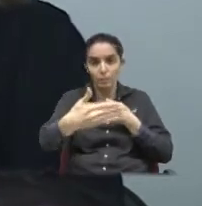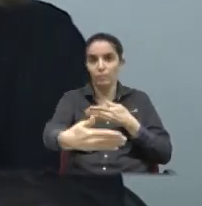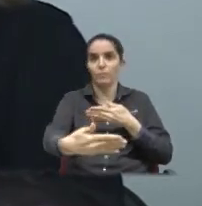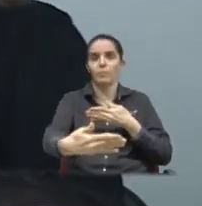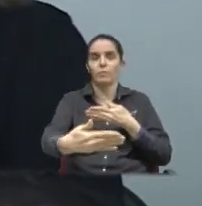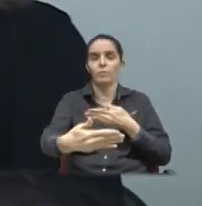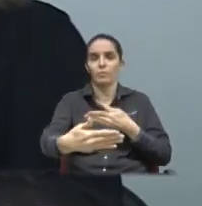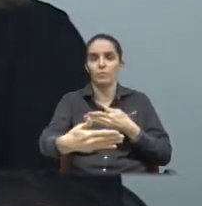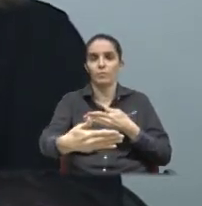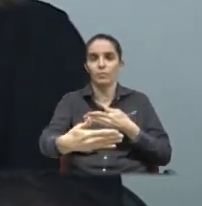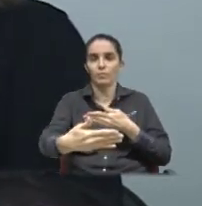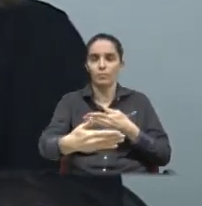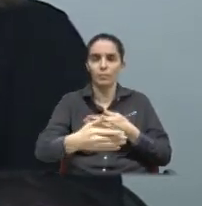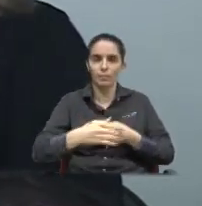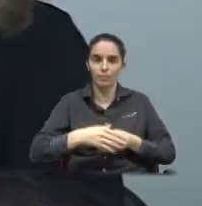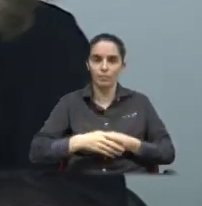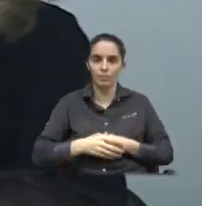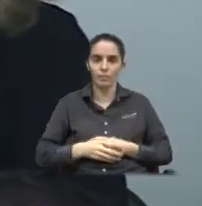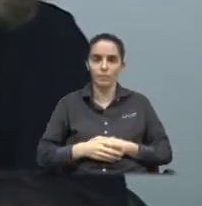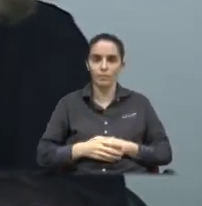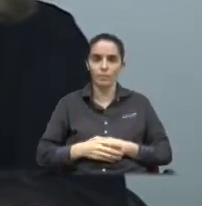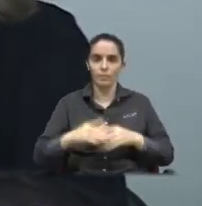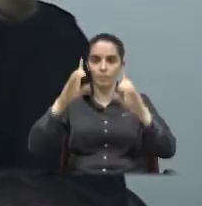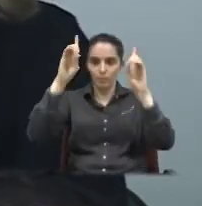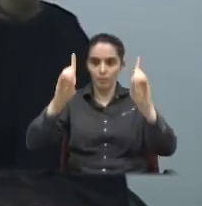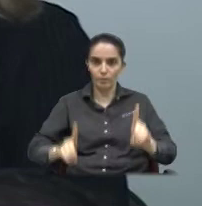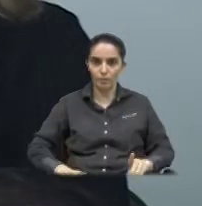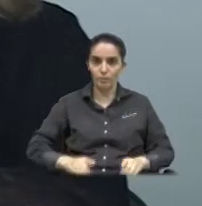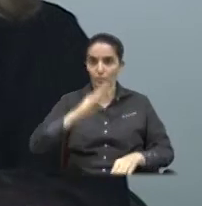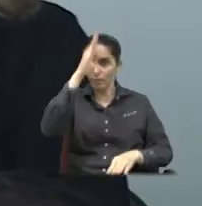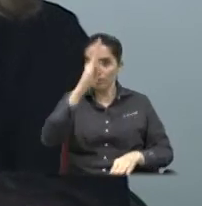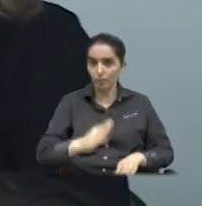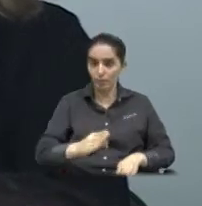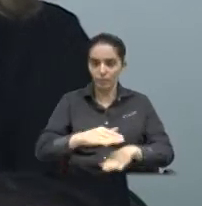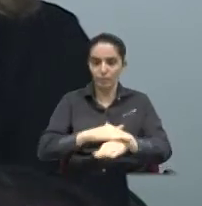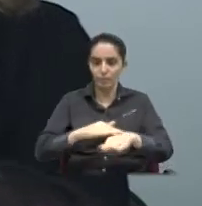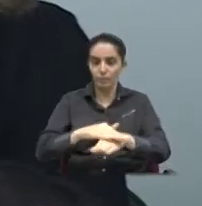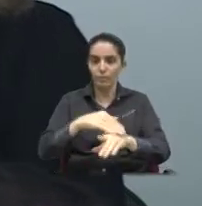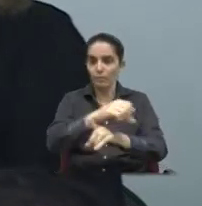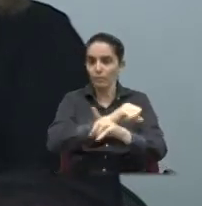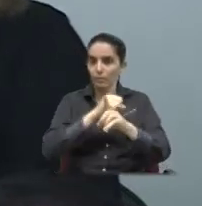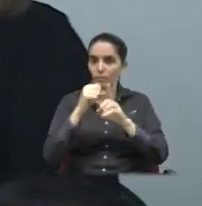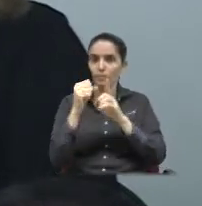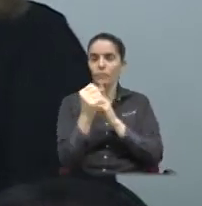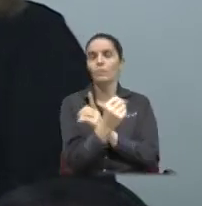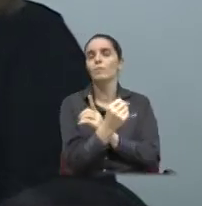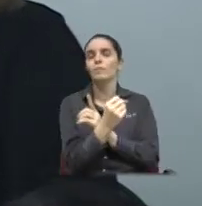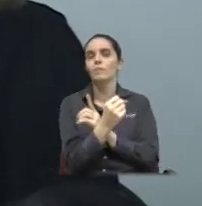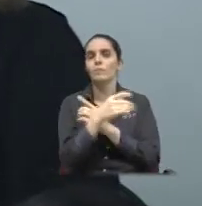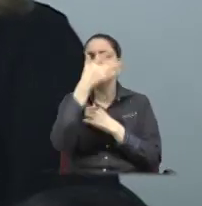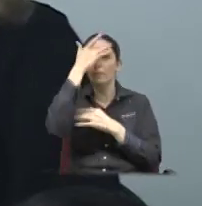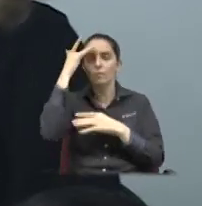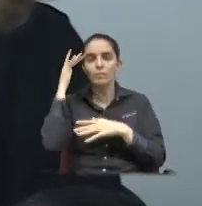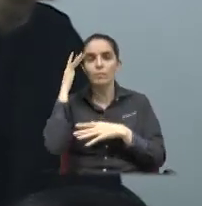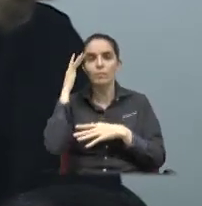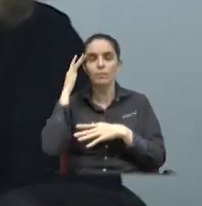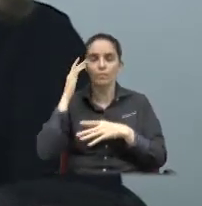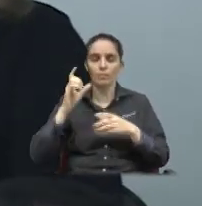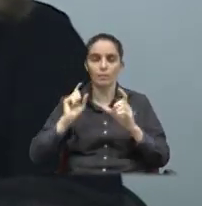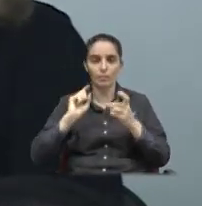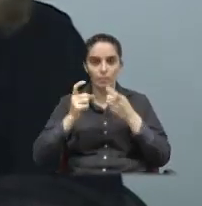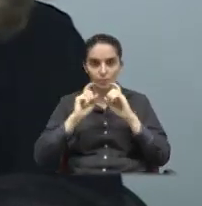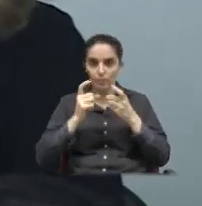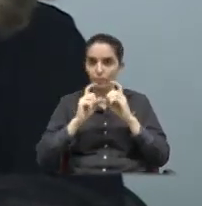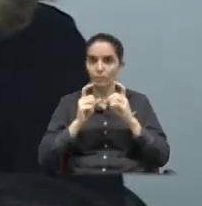nesse momento para mais um tempo, para que a gente possa discutir com a sociedade, com as pessoas mais envolvidas, numa audiência pública ou